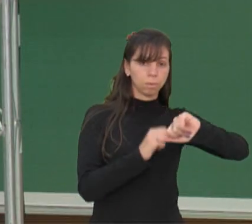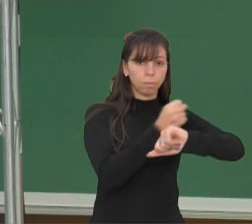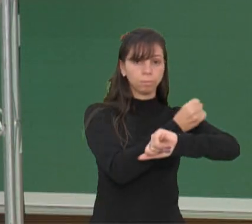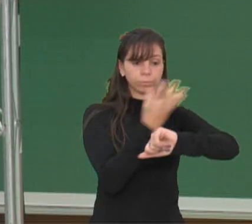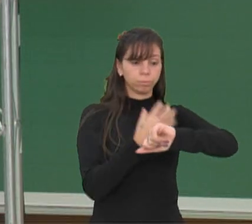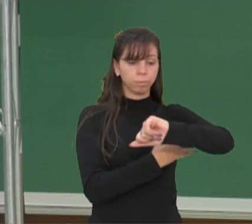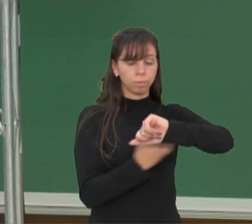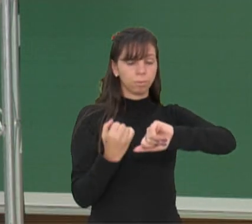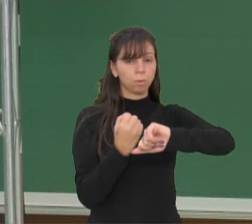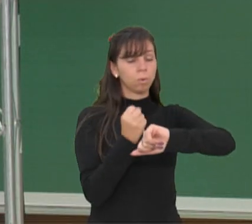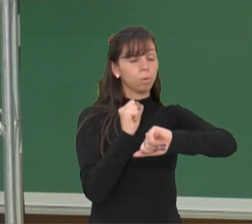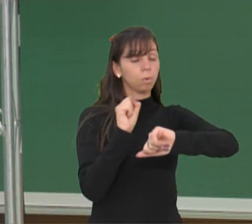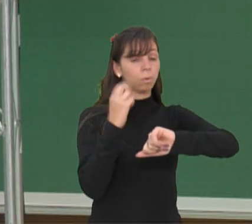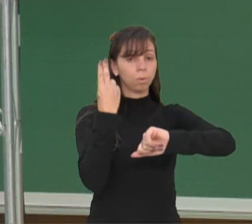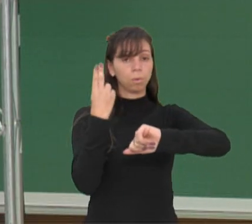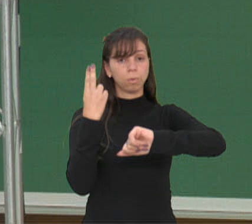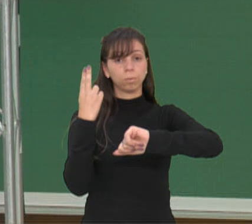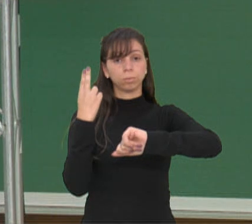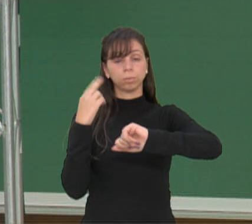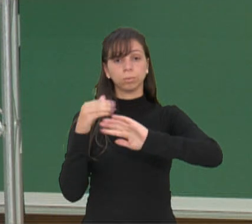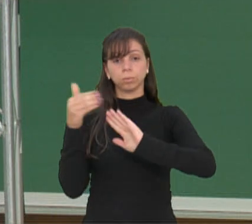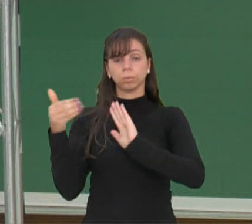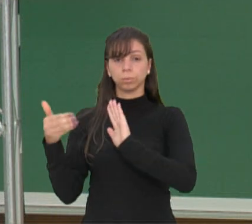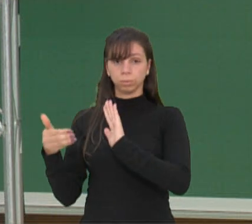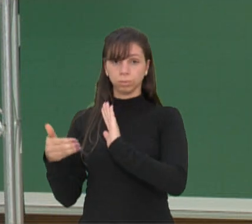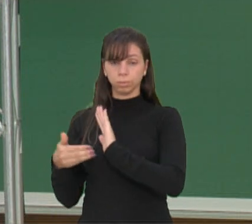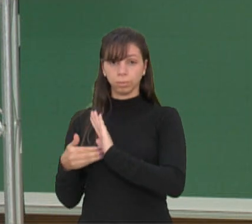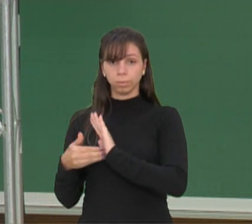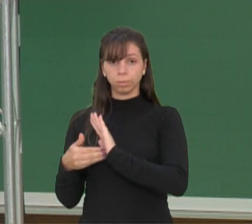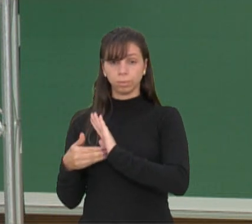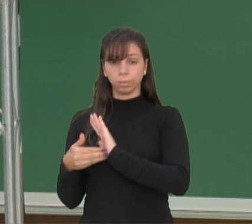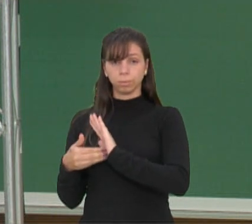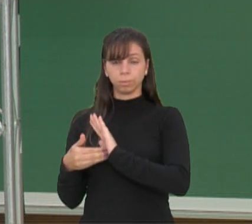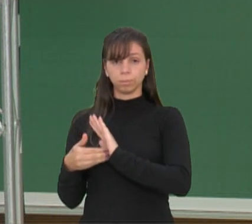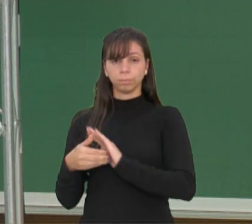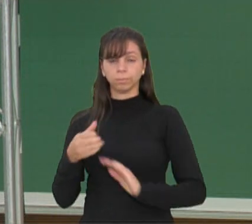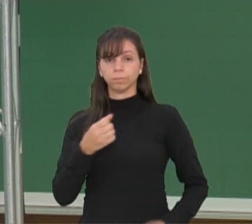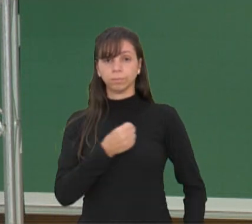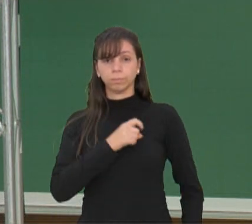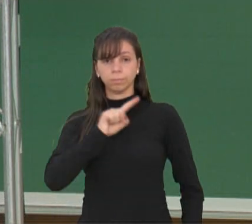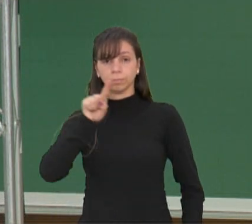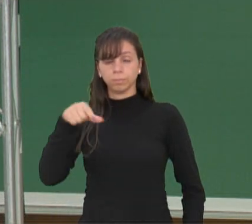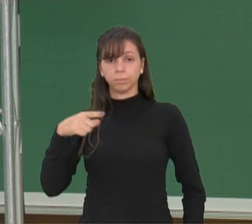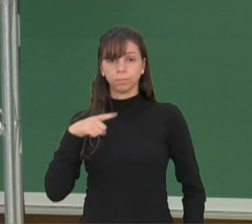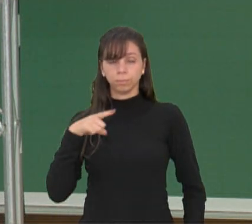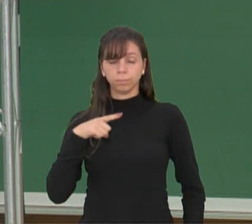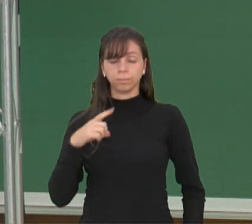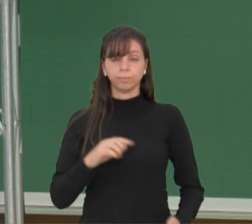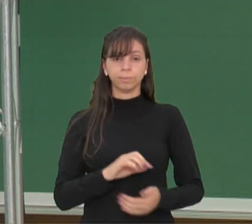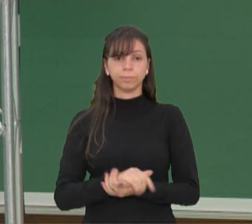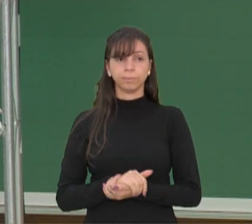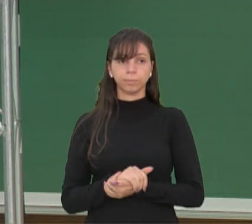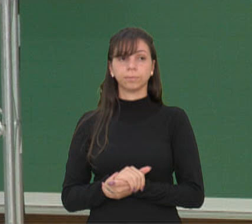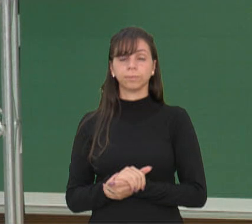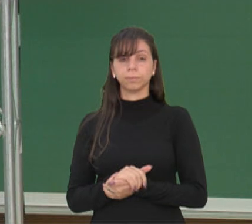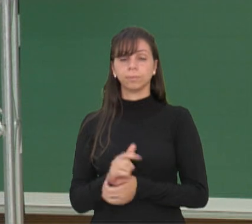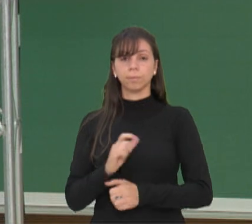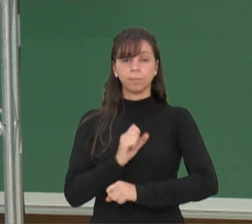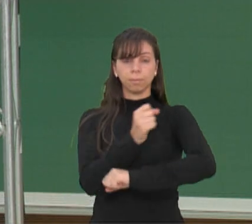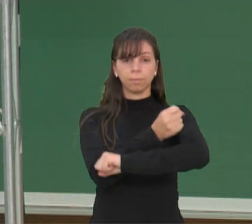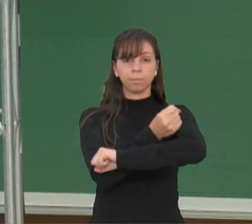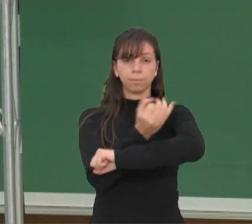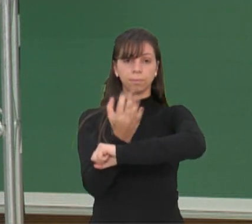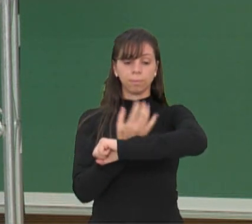em fração. Quando que você vai transformar em fração? Quando a tua fração gerar uma dízima